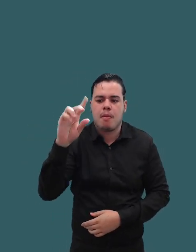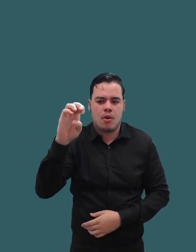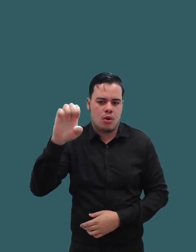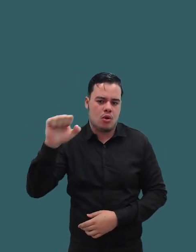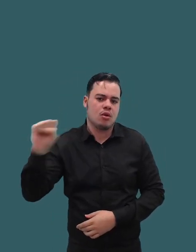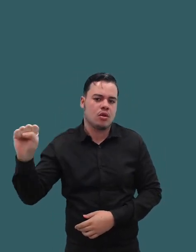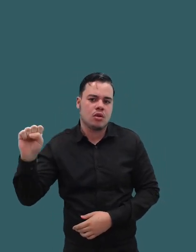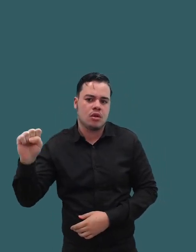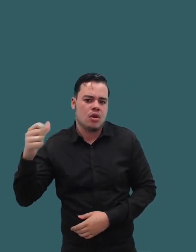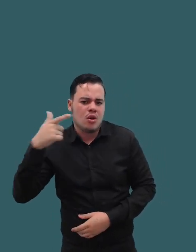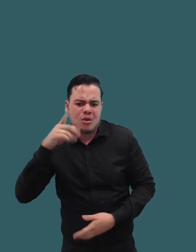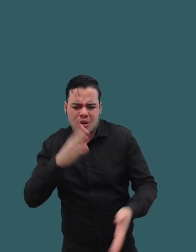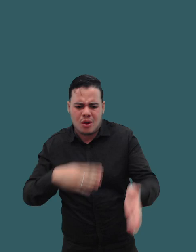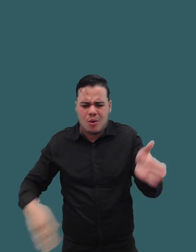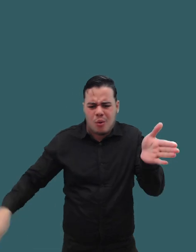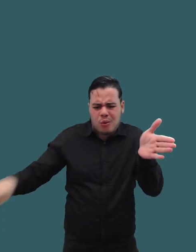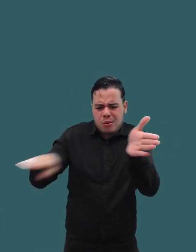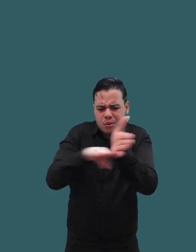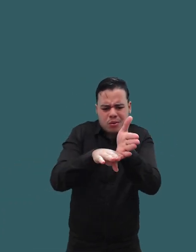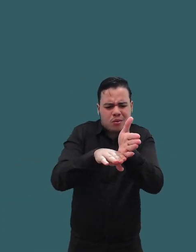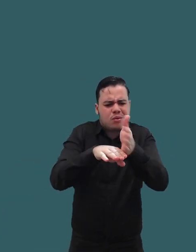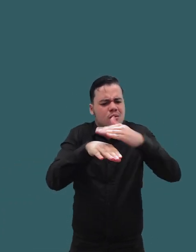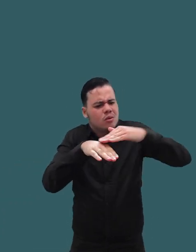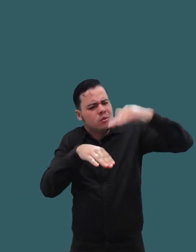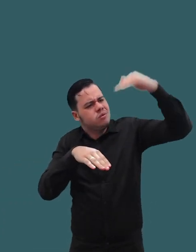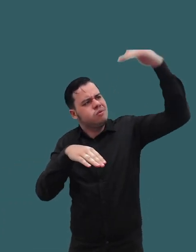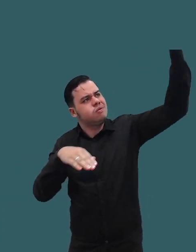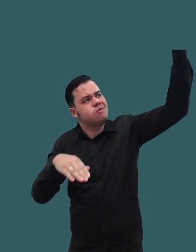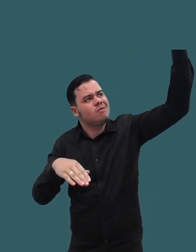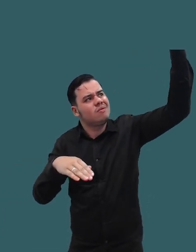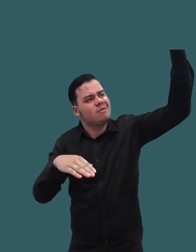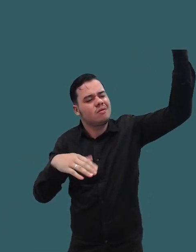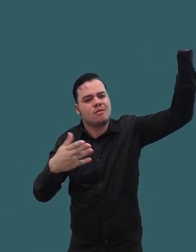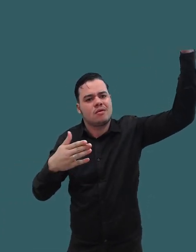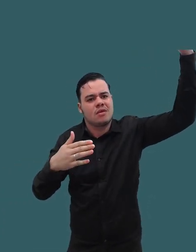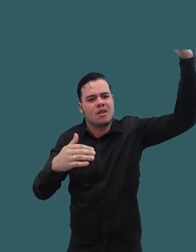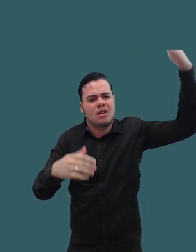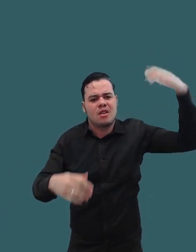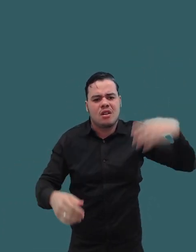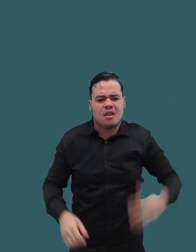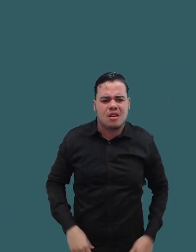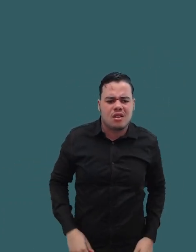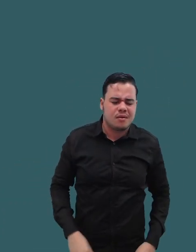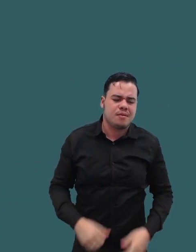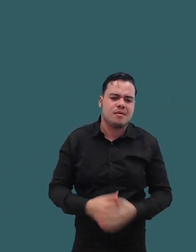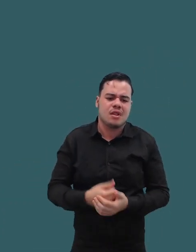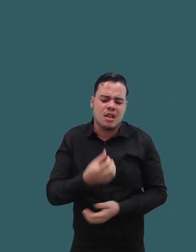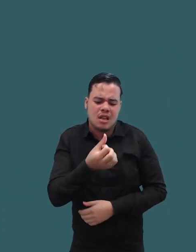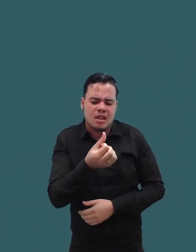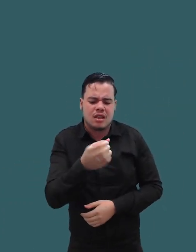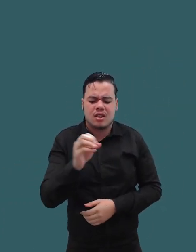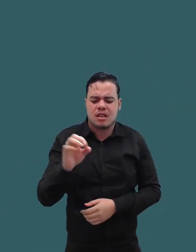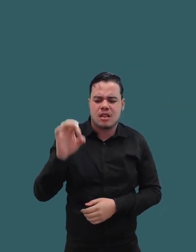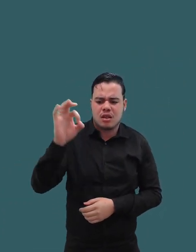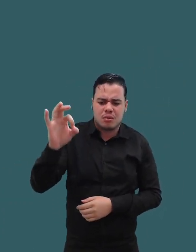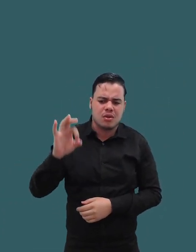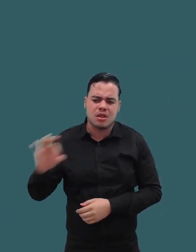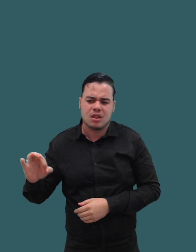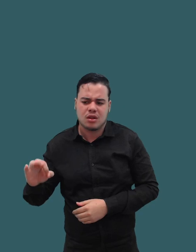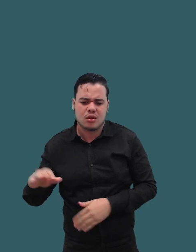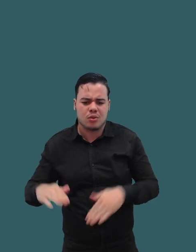chegaria sequer, eu acho que esse cálculo que a gente está fazendo dos 60% de reajuste